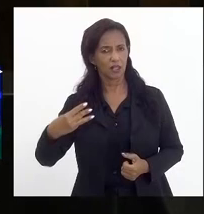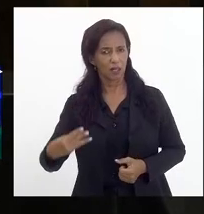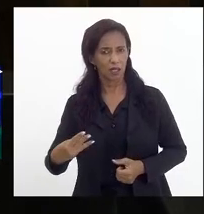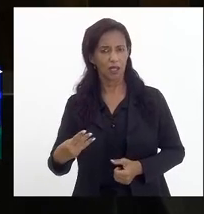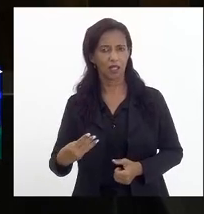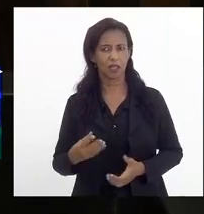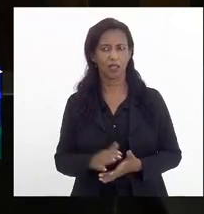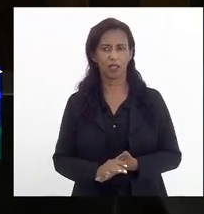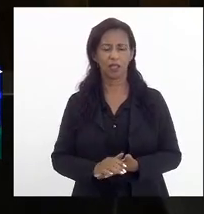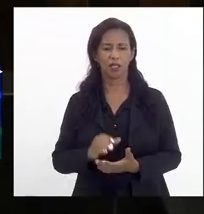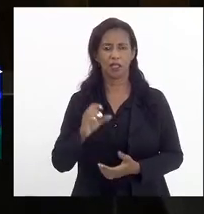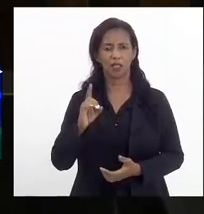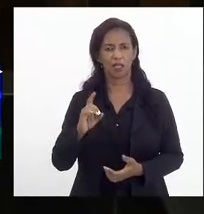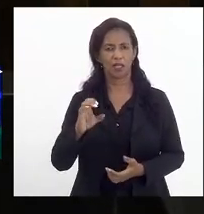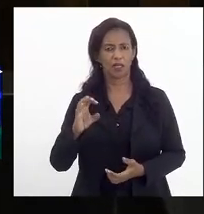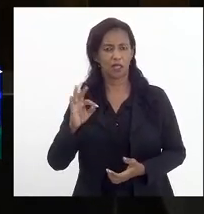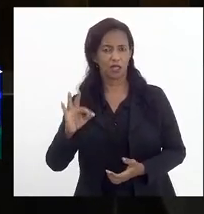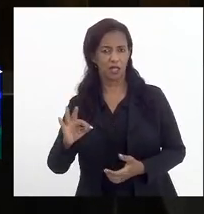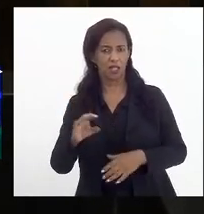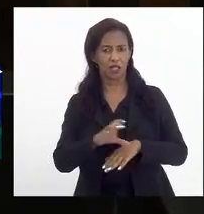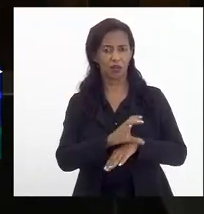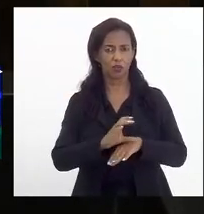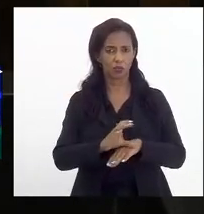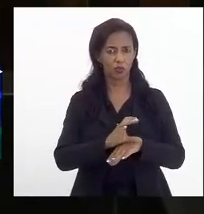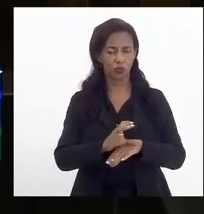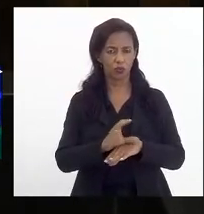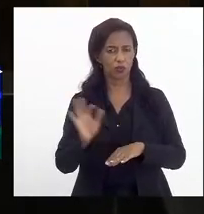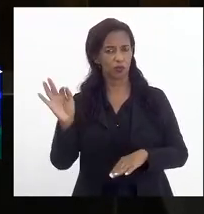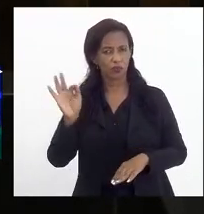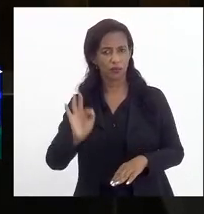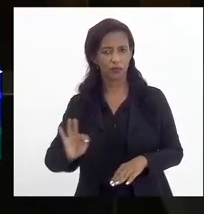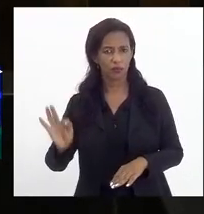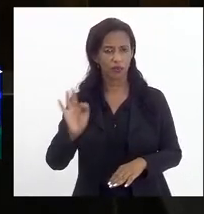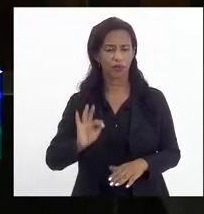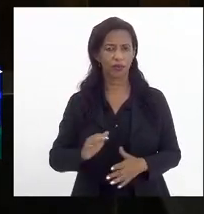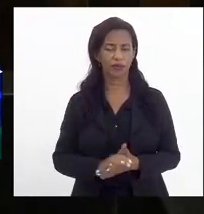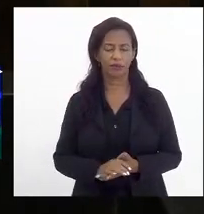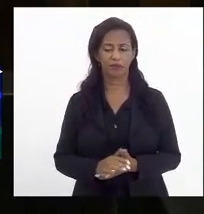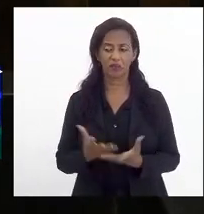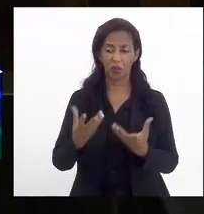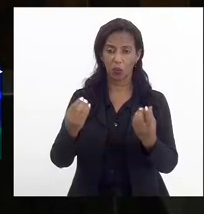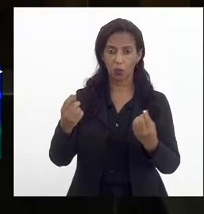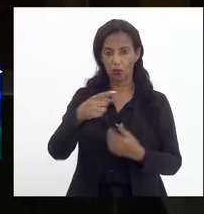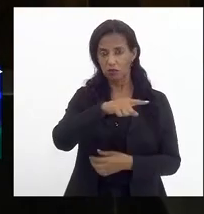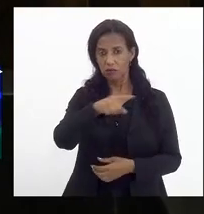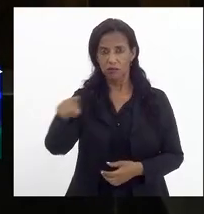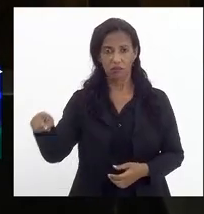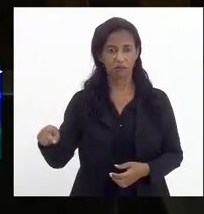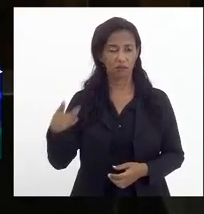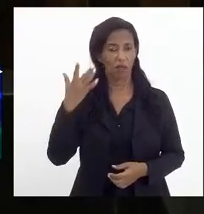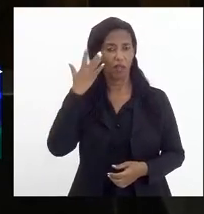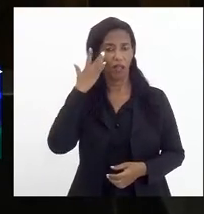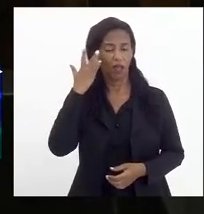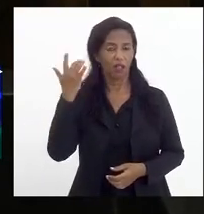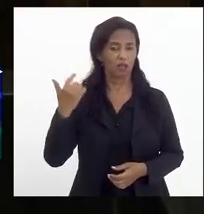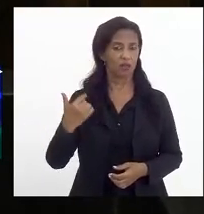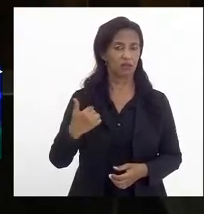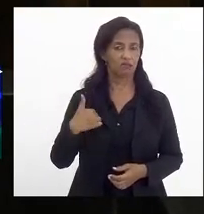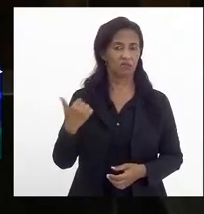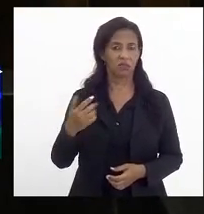da adct da Constituição Federal muitos aqui acham que eu estou